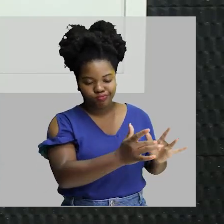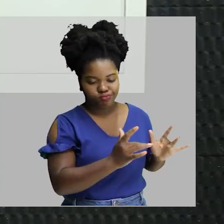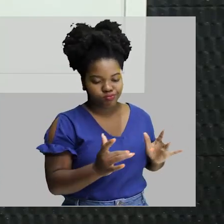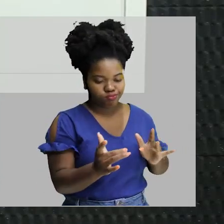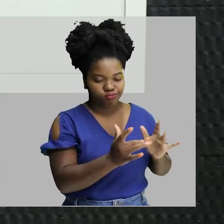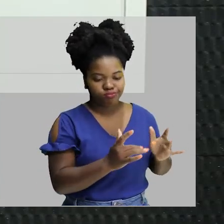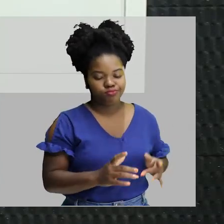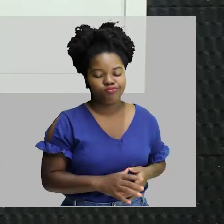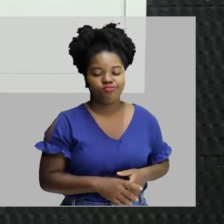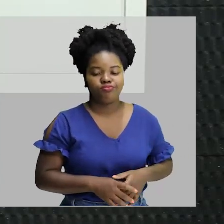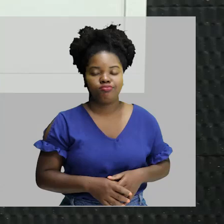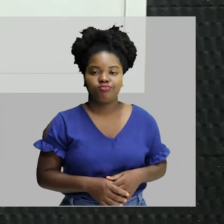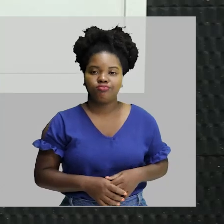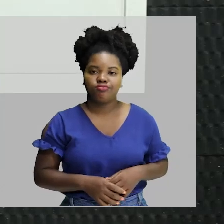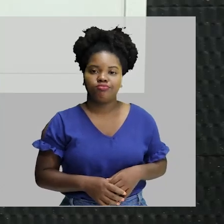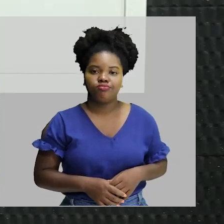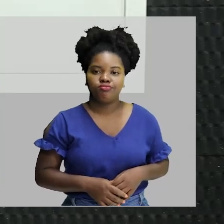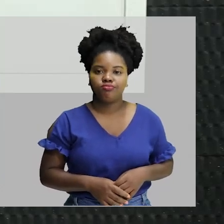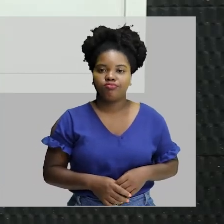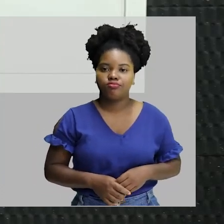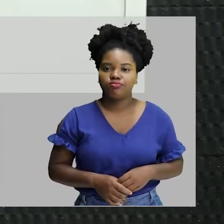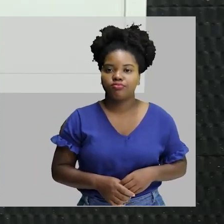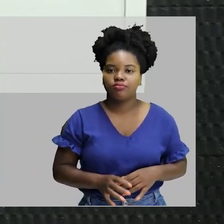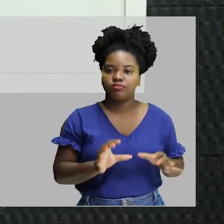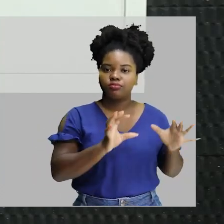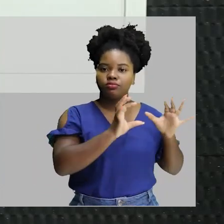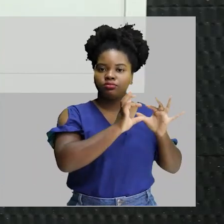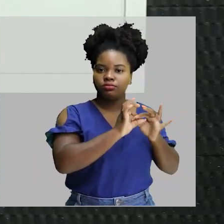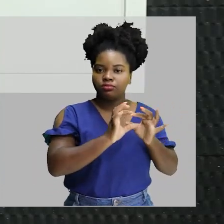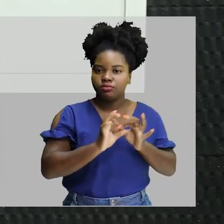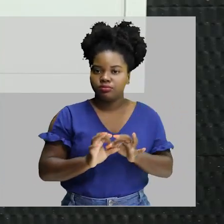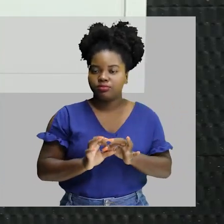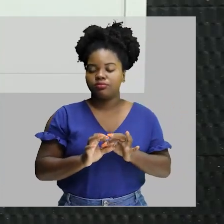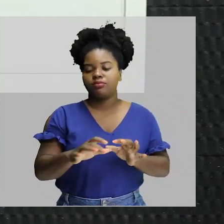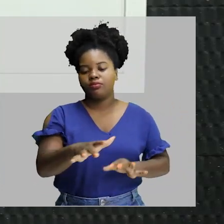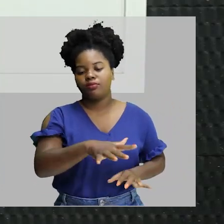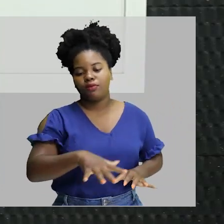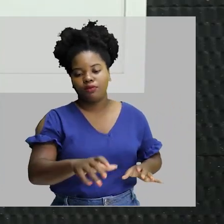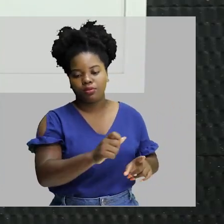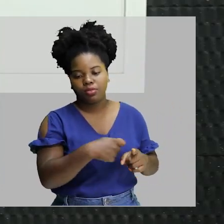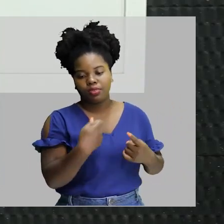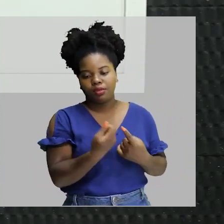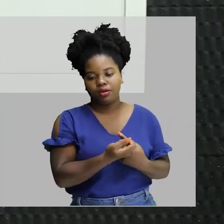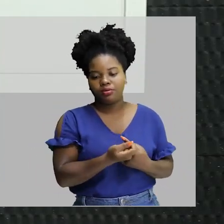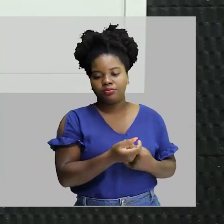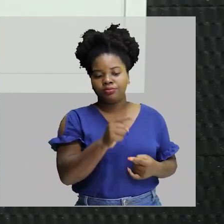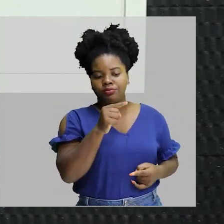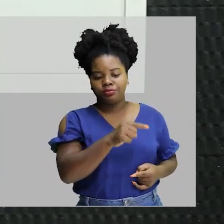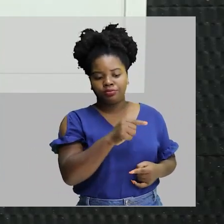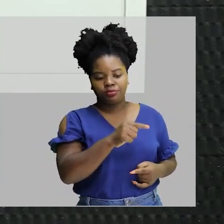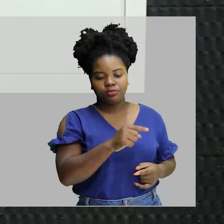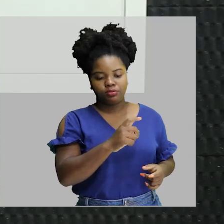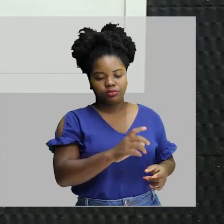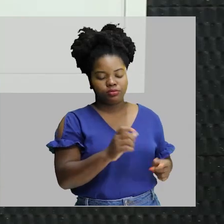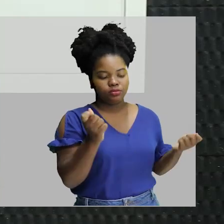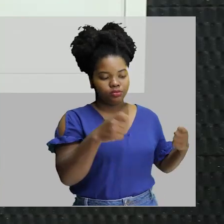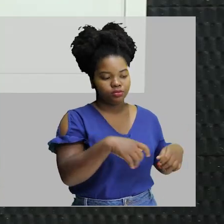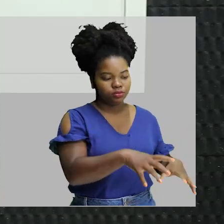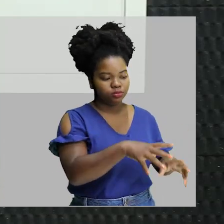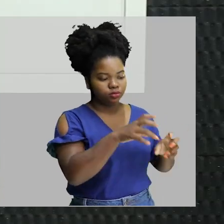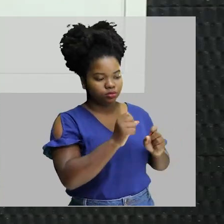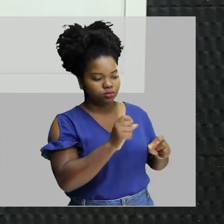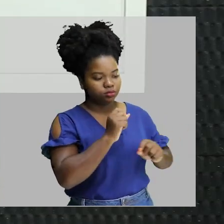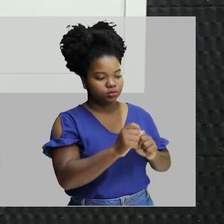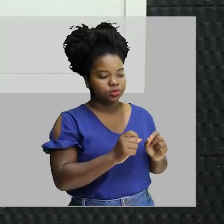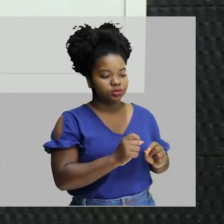vivenciando. Então, esse contexto vivenciado, esse ambiente social, é ele que vai estabelecer a relação de